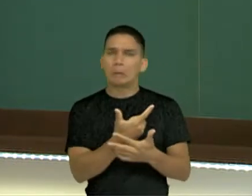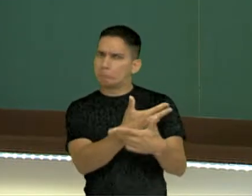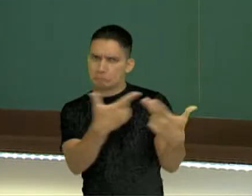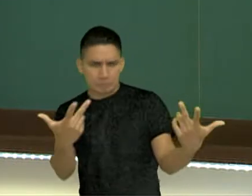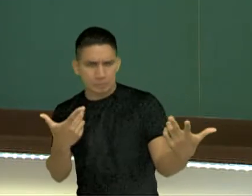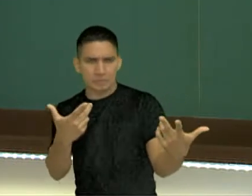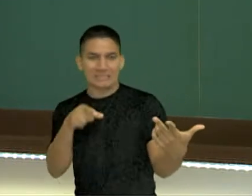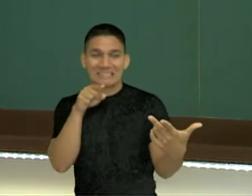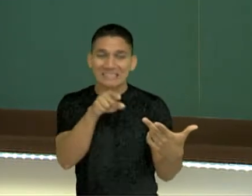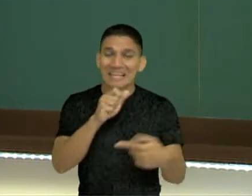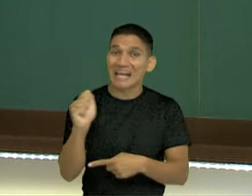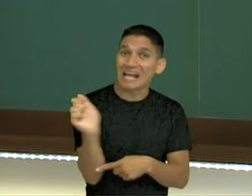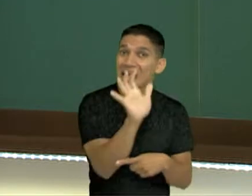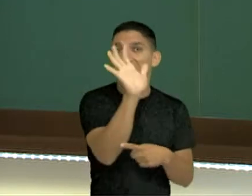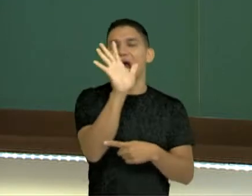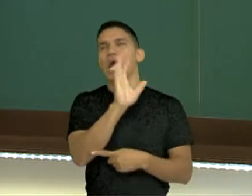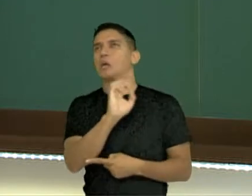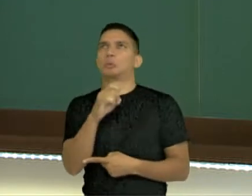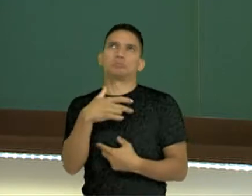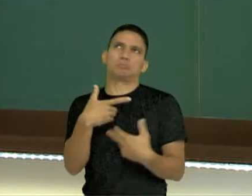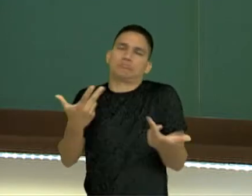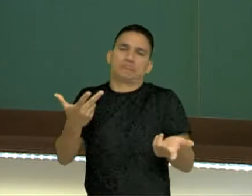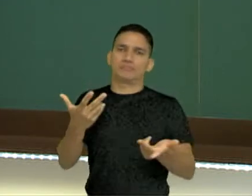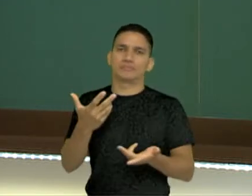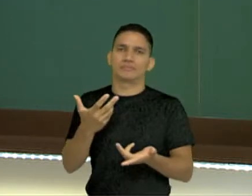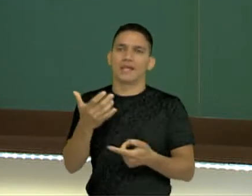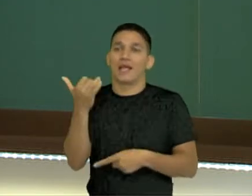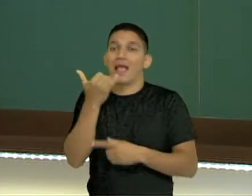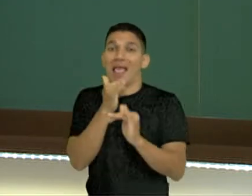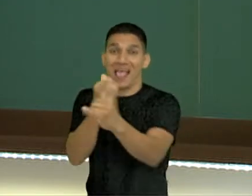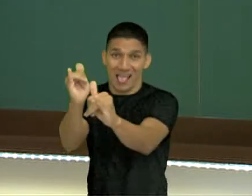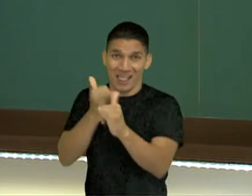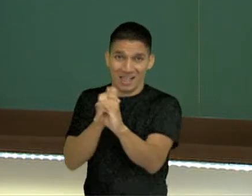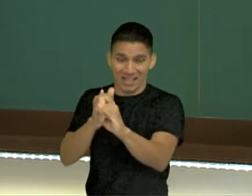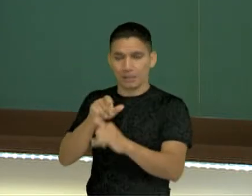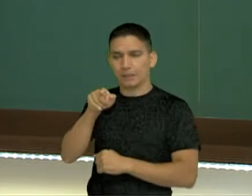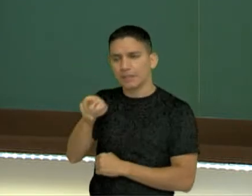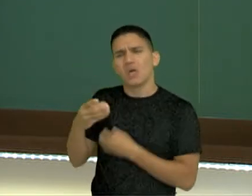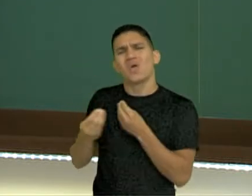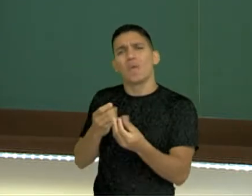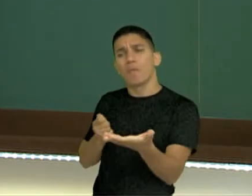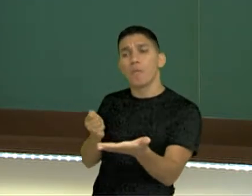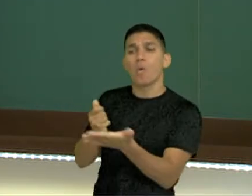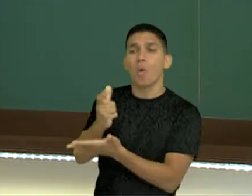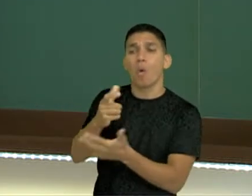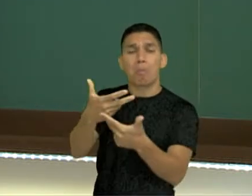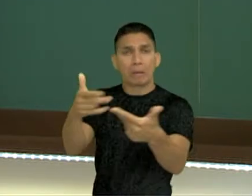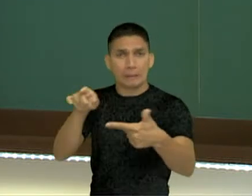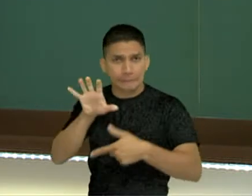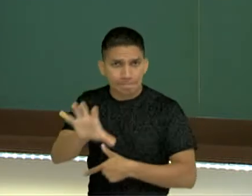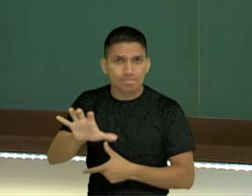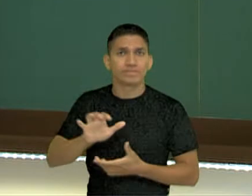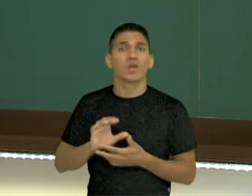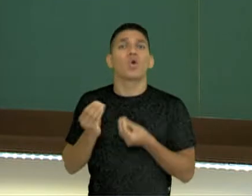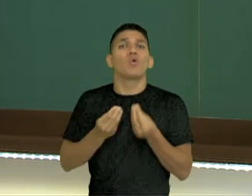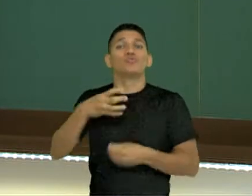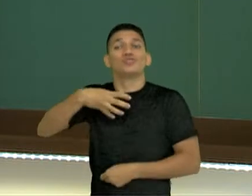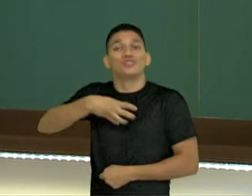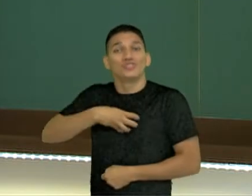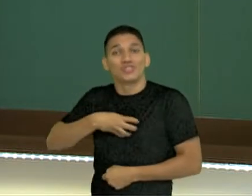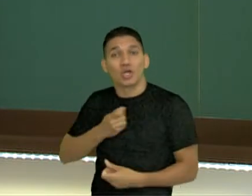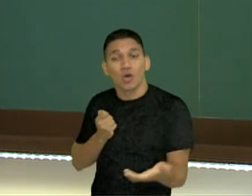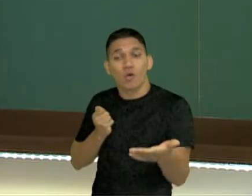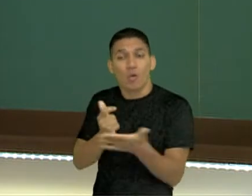como por exemplo um produto eletrônico, né? Como que a gente pode comprar esse bem? Quais são as maneiras que a gente